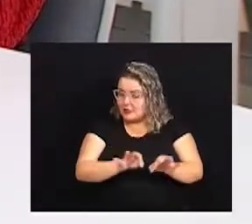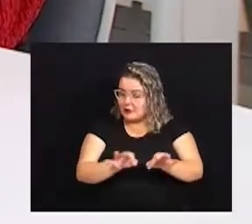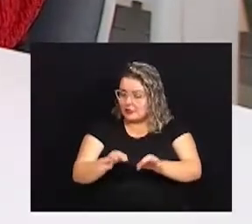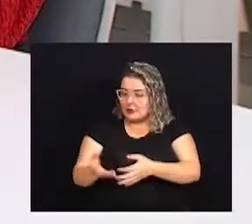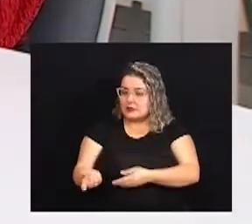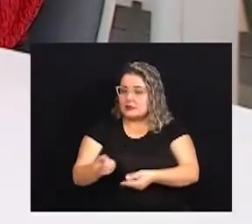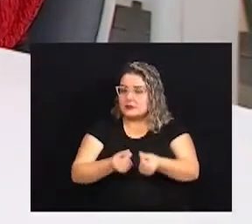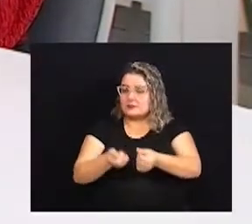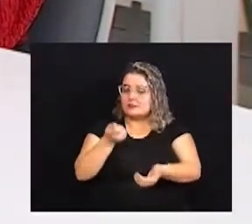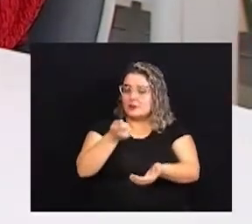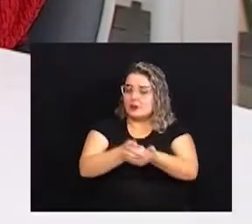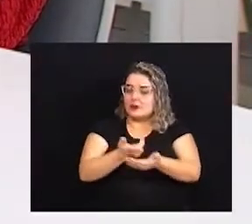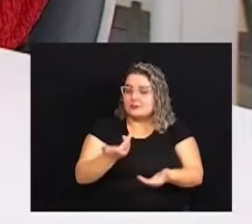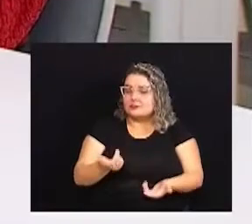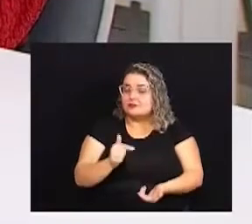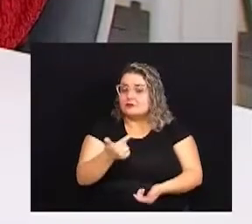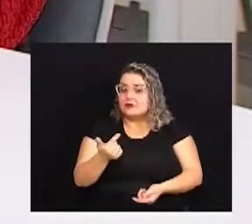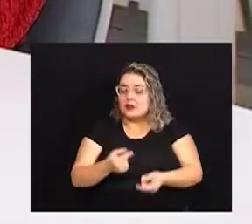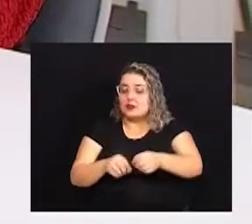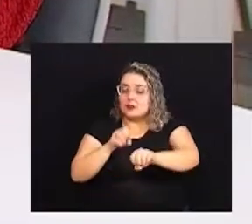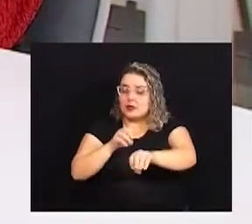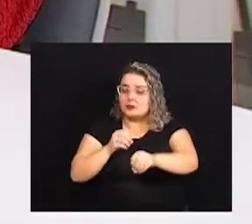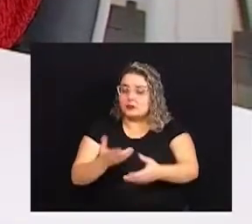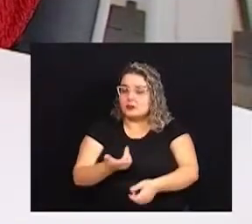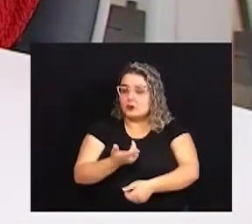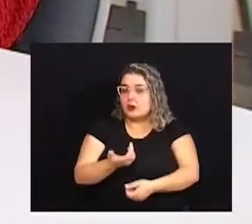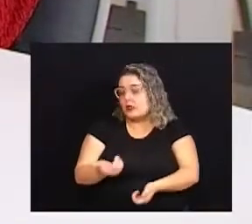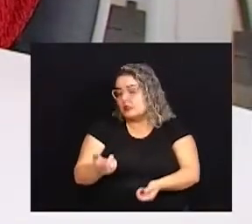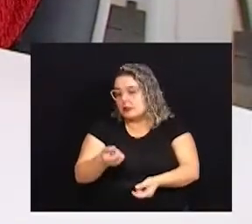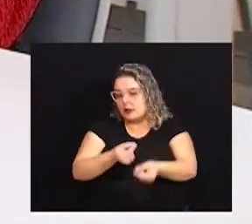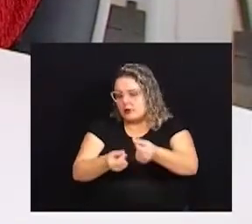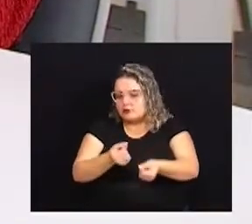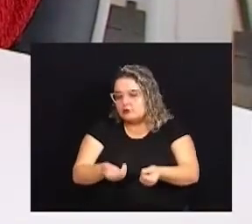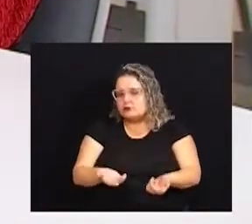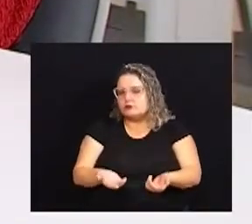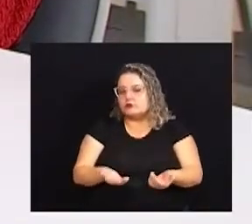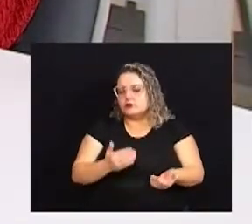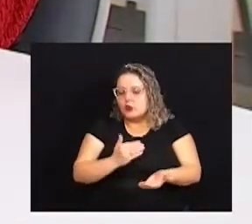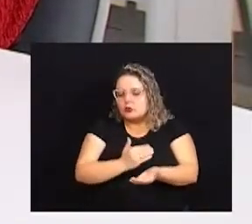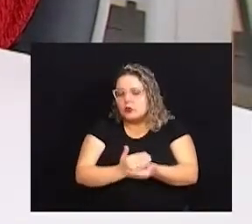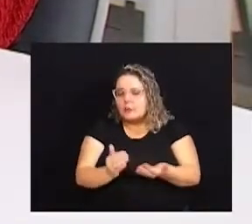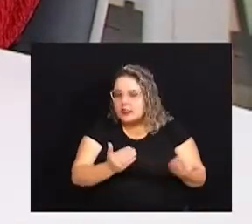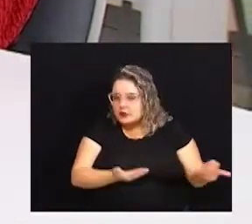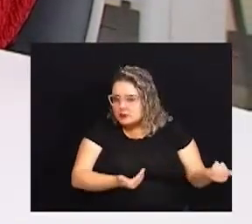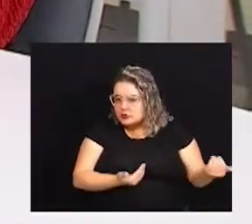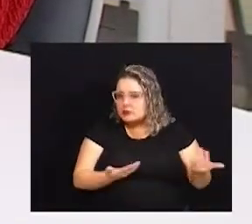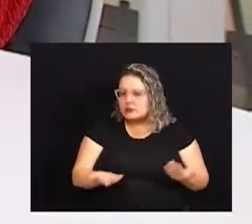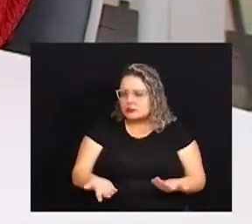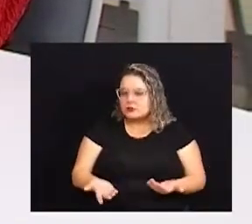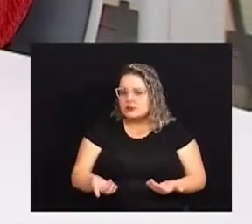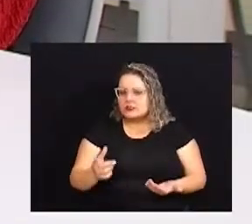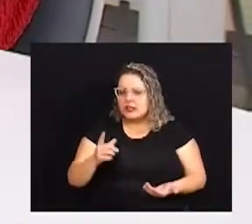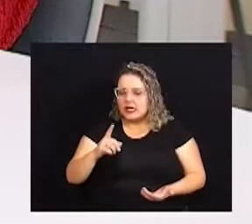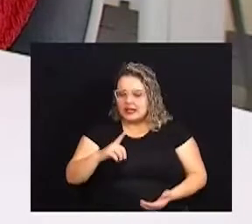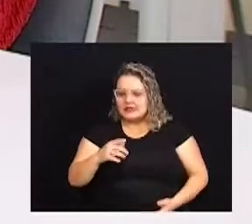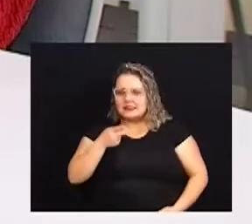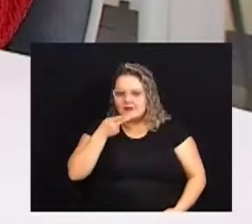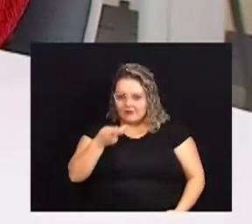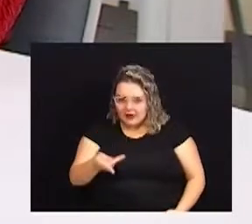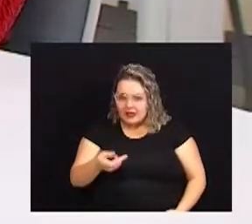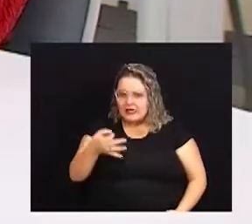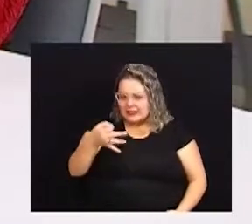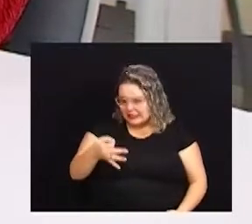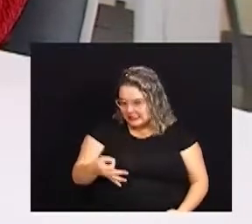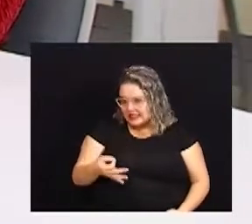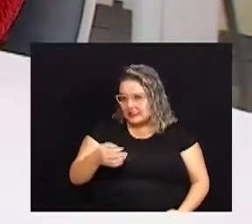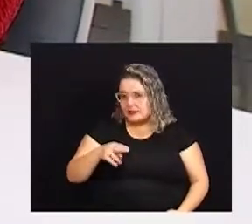desorganizado com suas contas, não ter uma educação financeira desde jovem. Essa afirmação tem um sentido ou